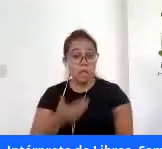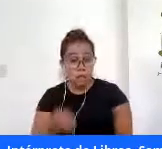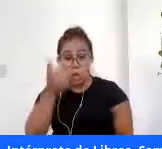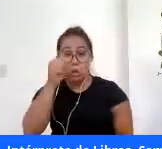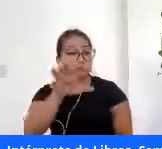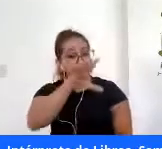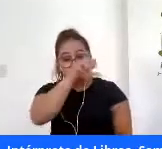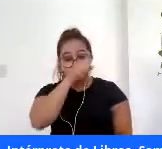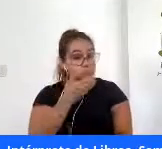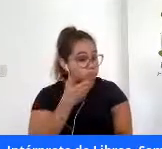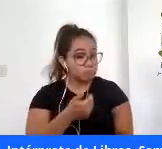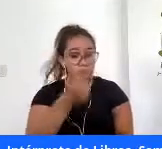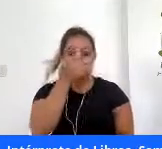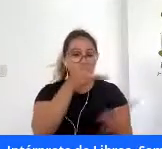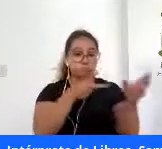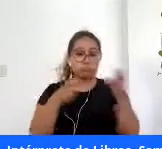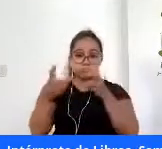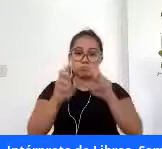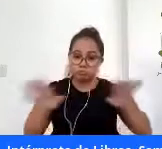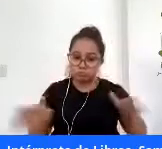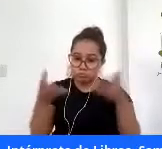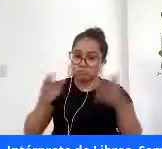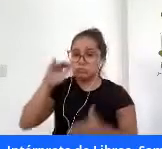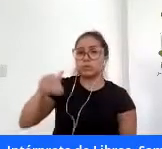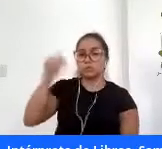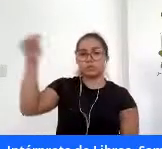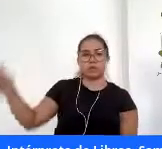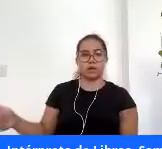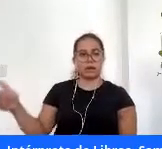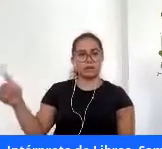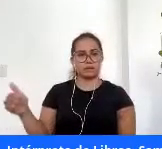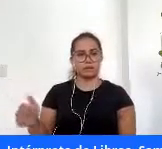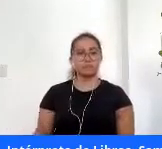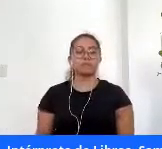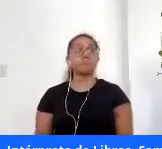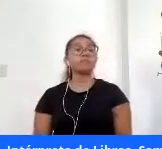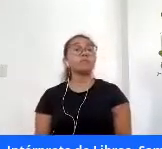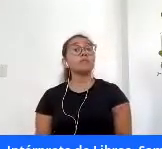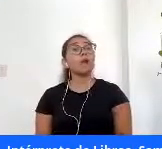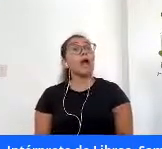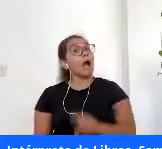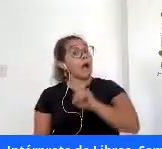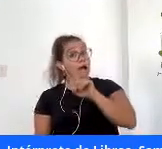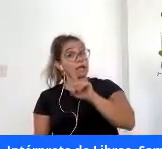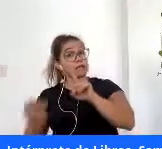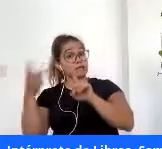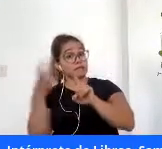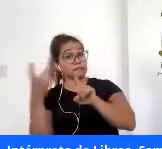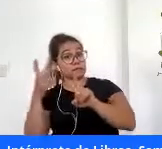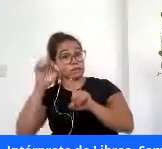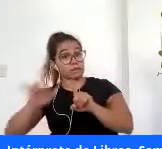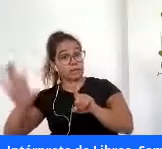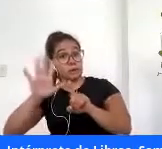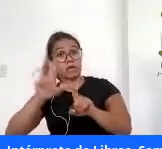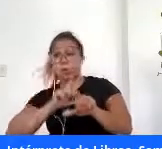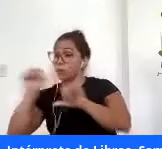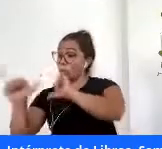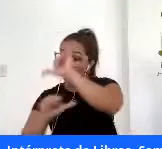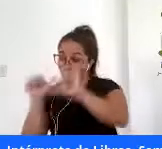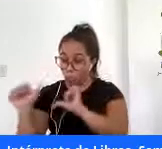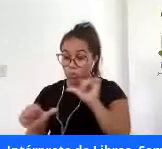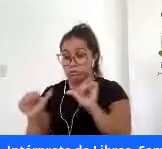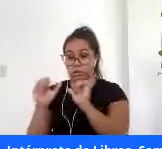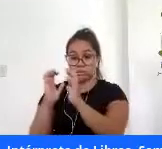você passa a perceber melhor o estímulo externo. E nesse caso aqui, você não tem alteração no cérebro quando você